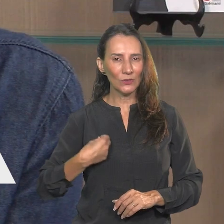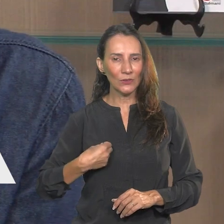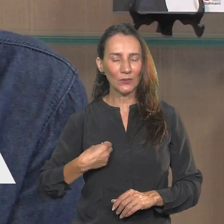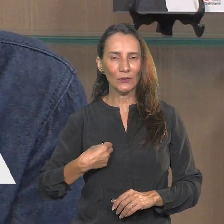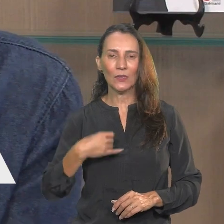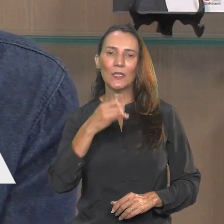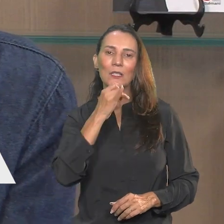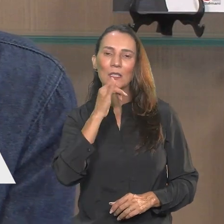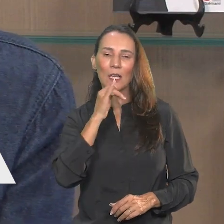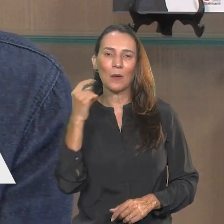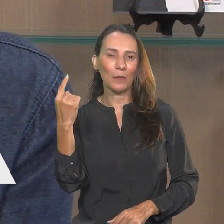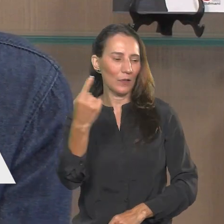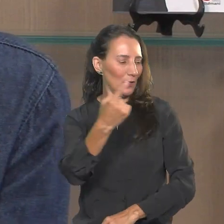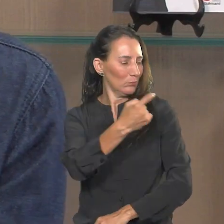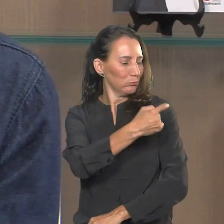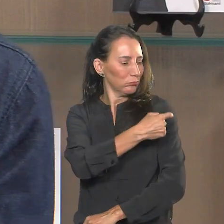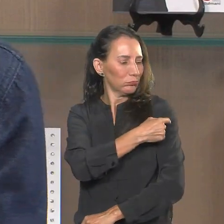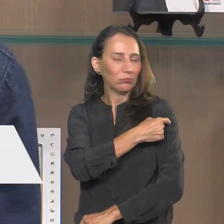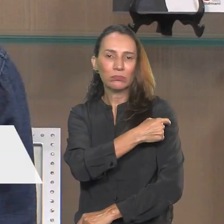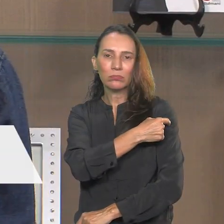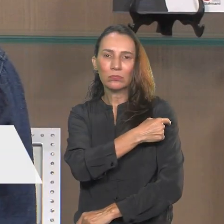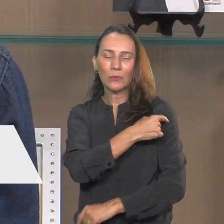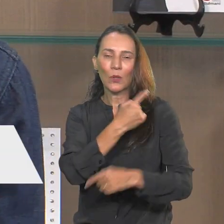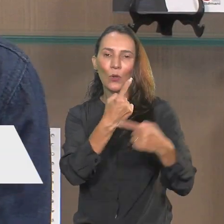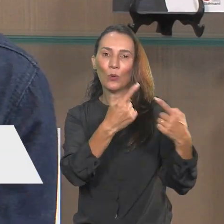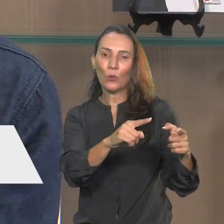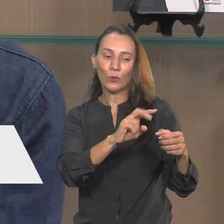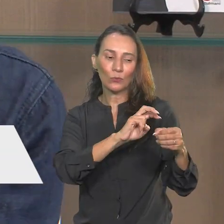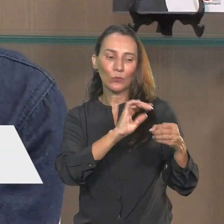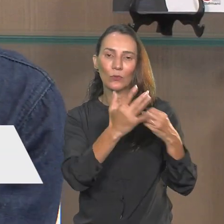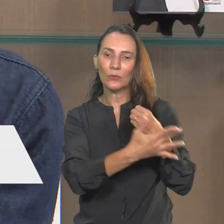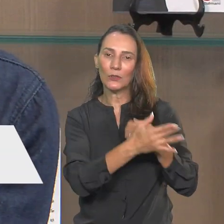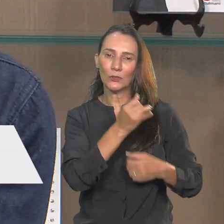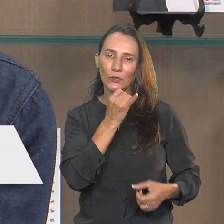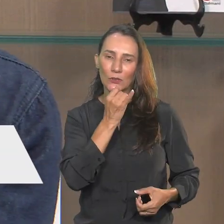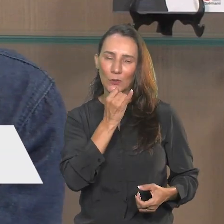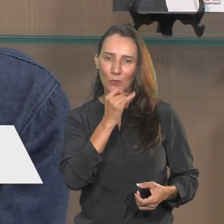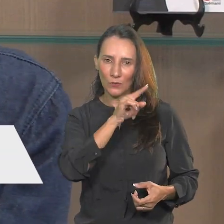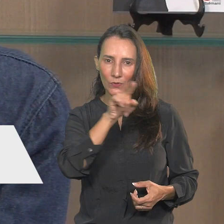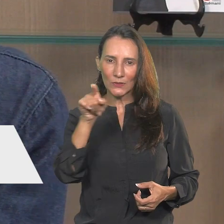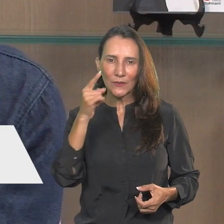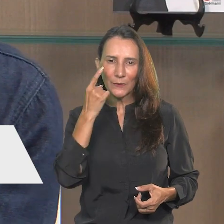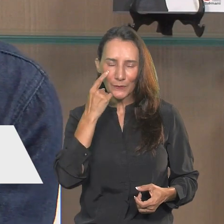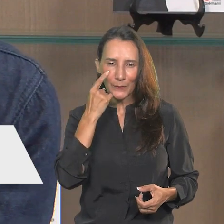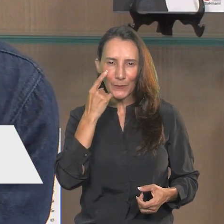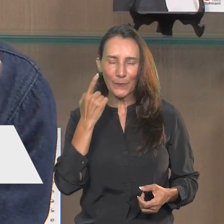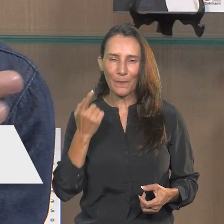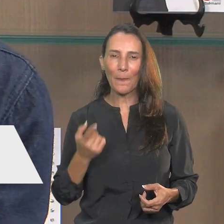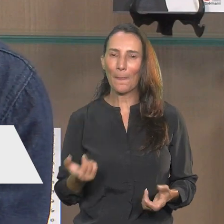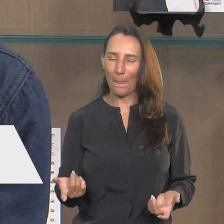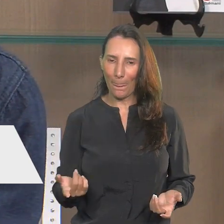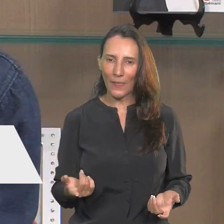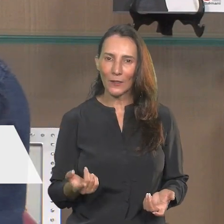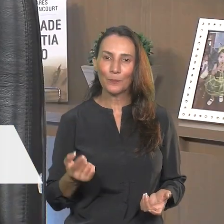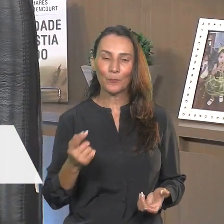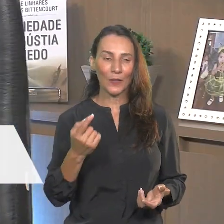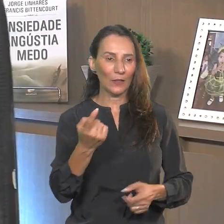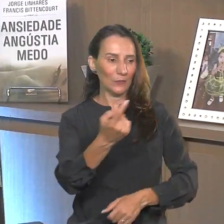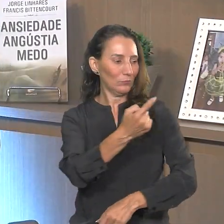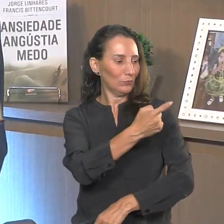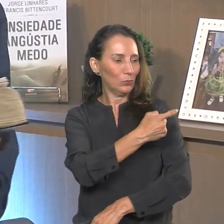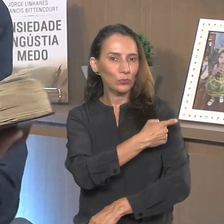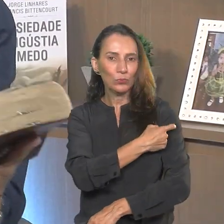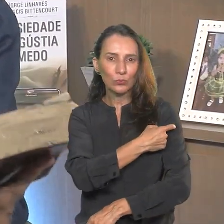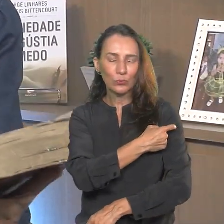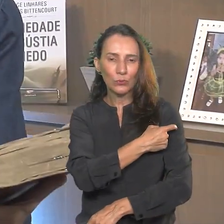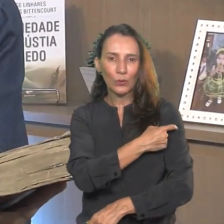uma vacina? Uma vacina contra o Covid, por exemplo. Você viu que foi disseminar a vacina,